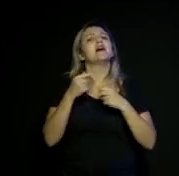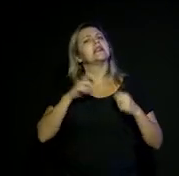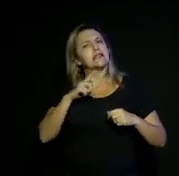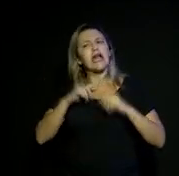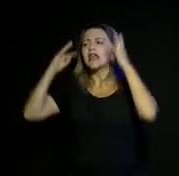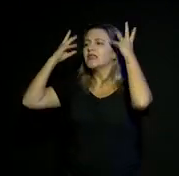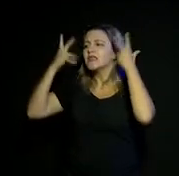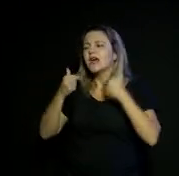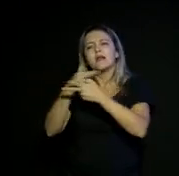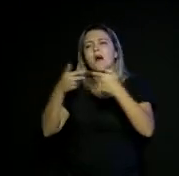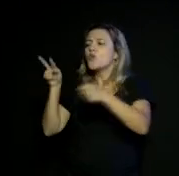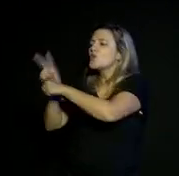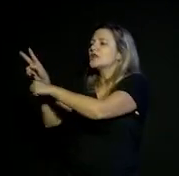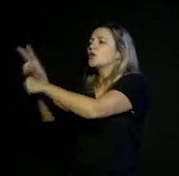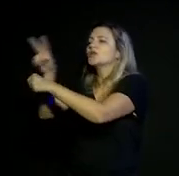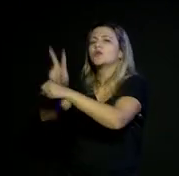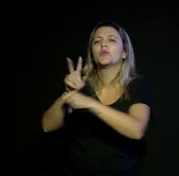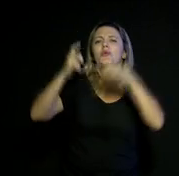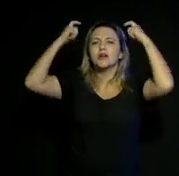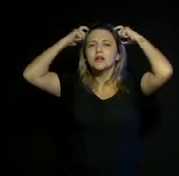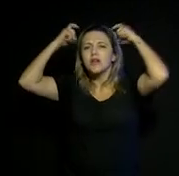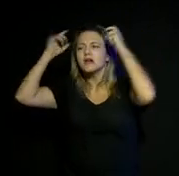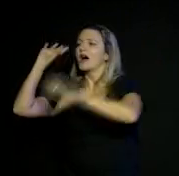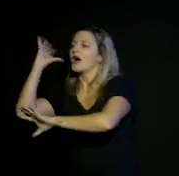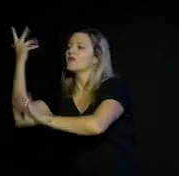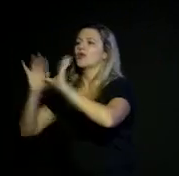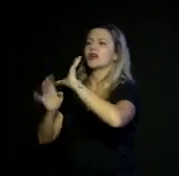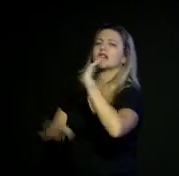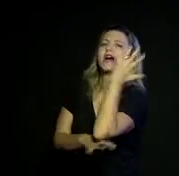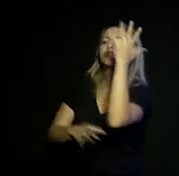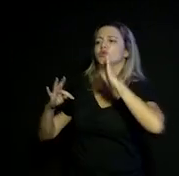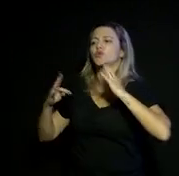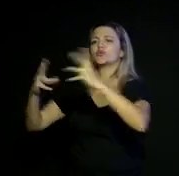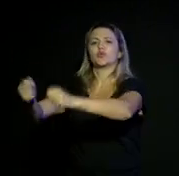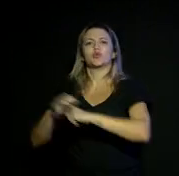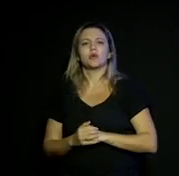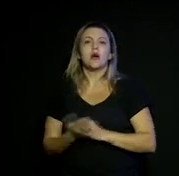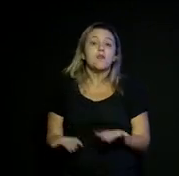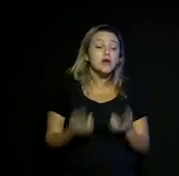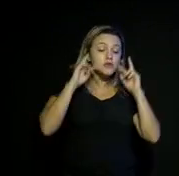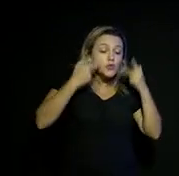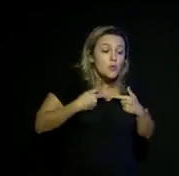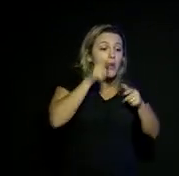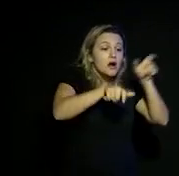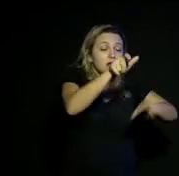preserva mico-leão-dourado, preserva urso-panda, preserva floresta, preserva tudo. Você não precisa mais mexer com isso?